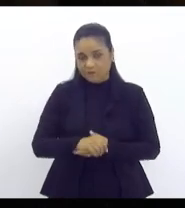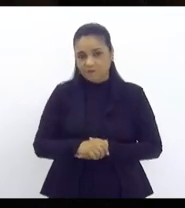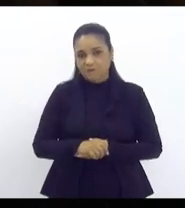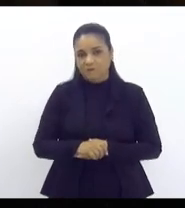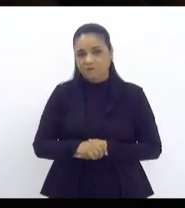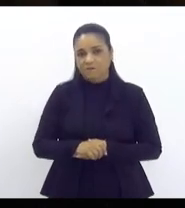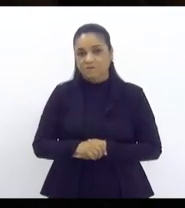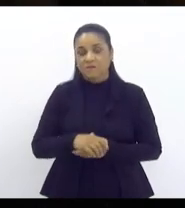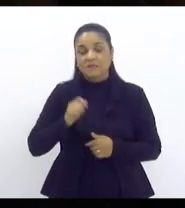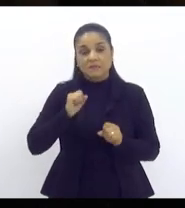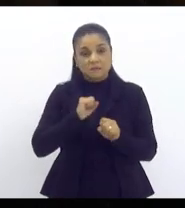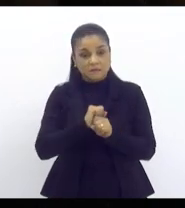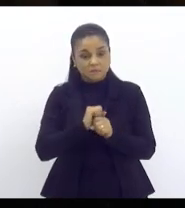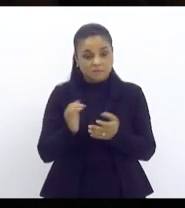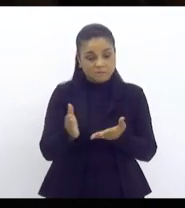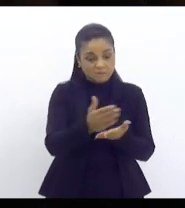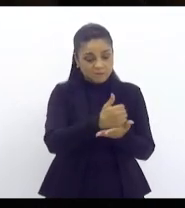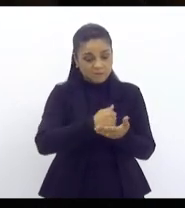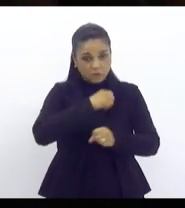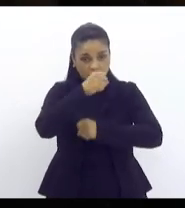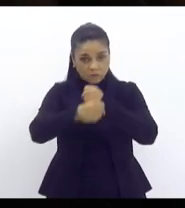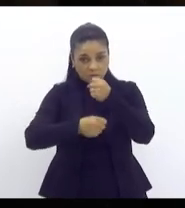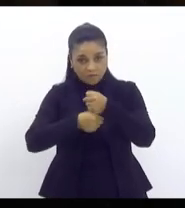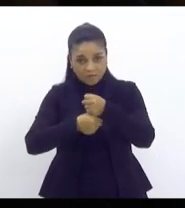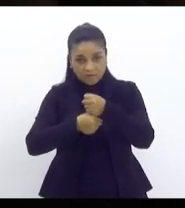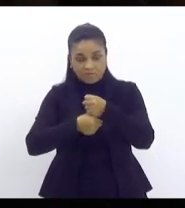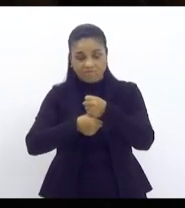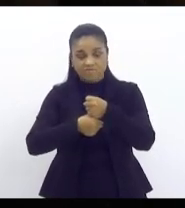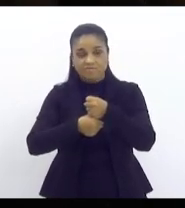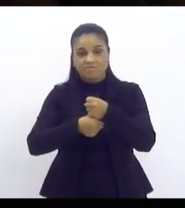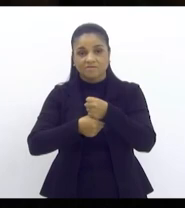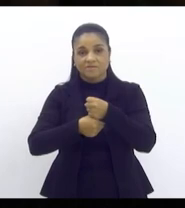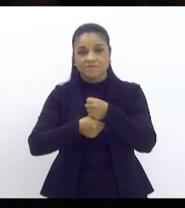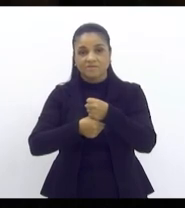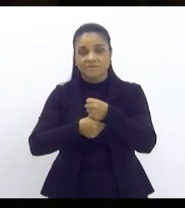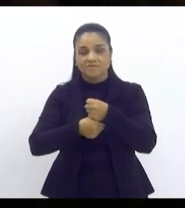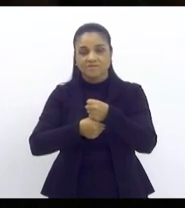que a receita do ano que vem, pelo menos,